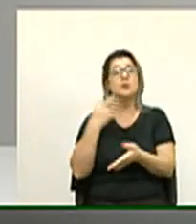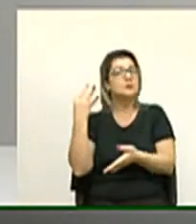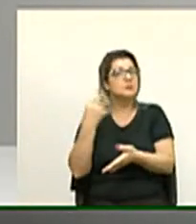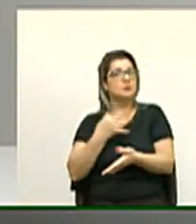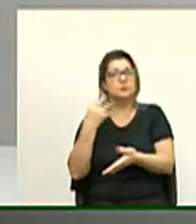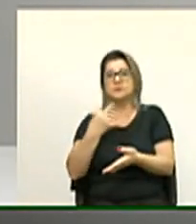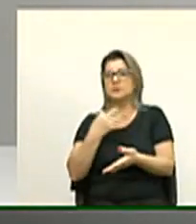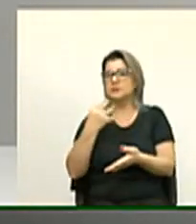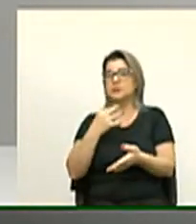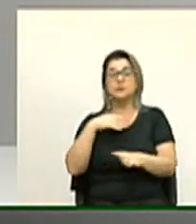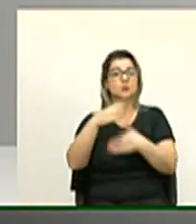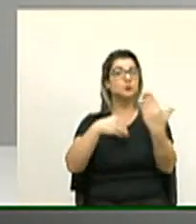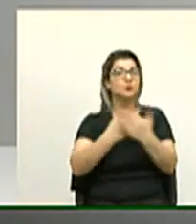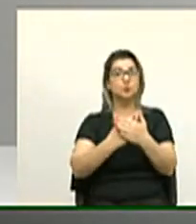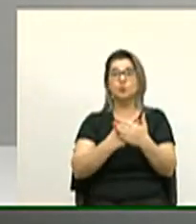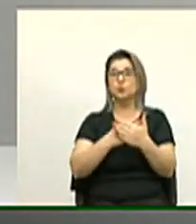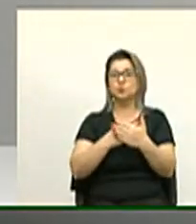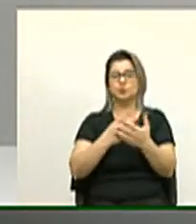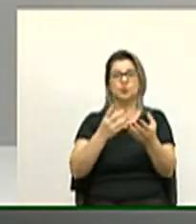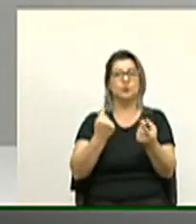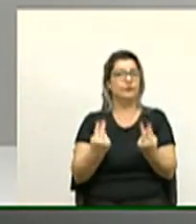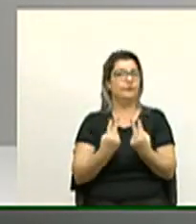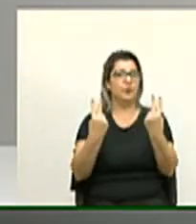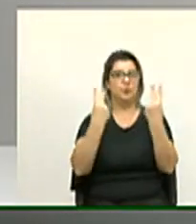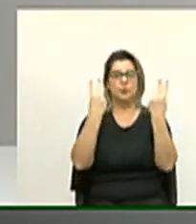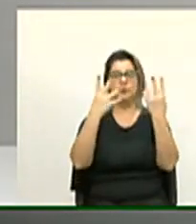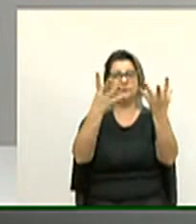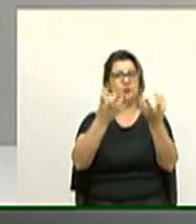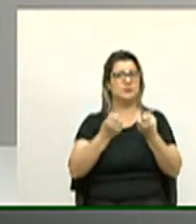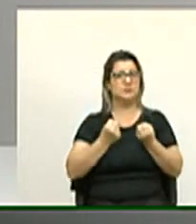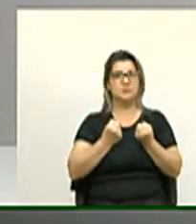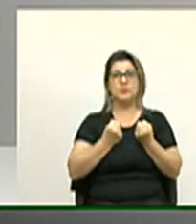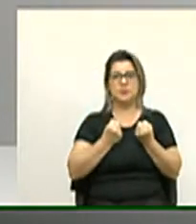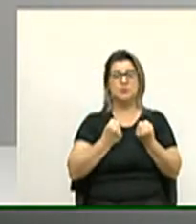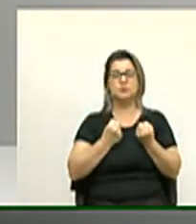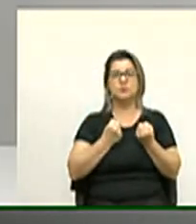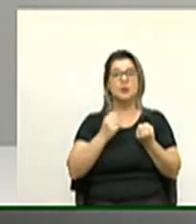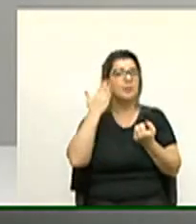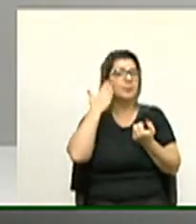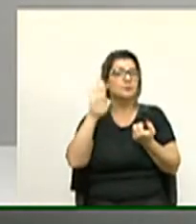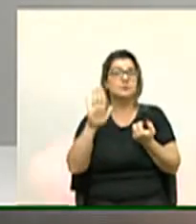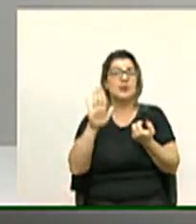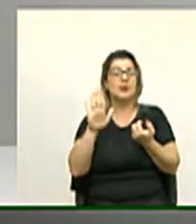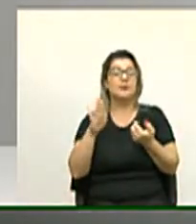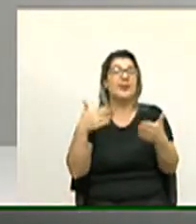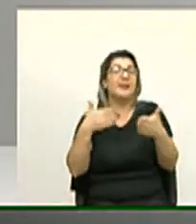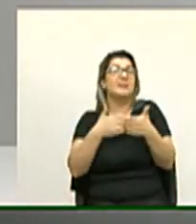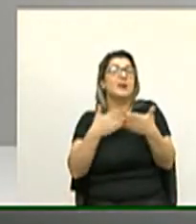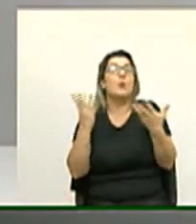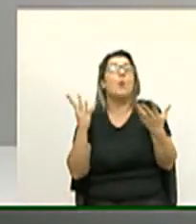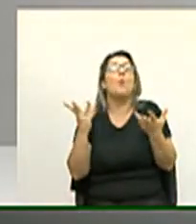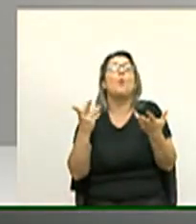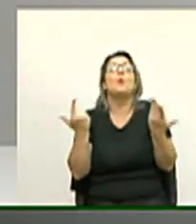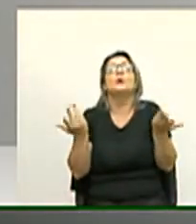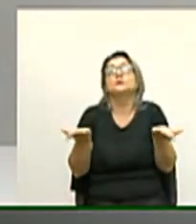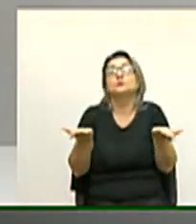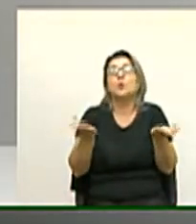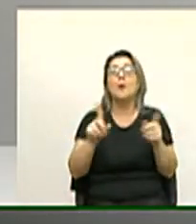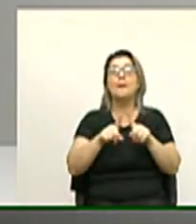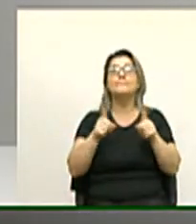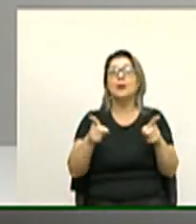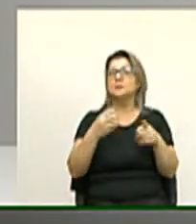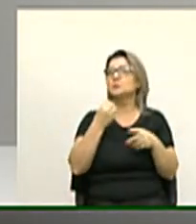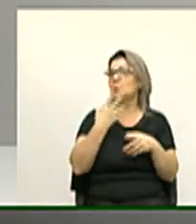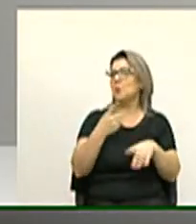que foi recebido, e não se sabe até quando, mas, com certeza, por um bom tempo, deverá